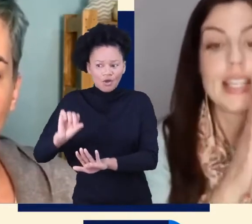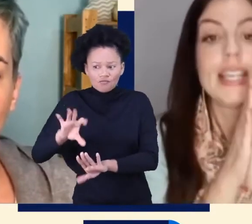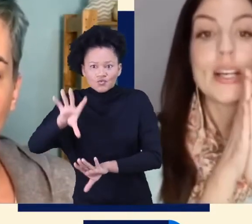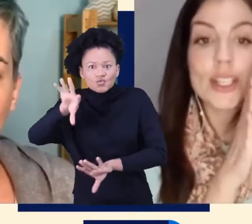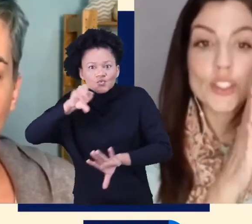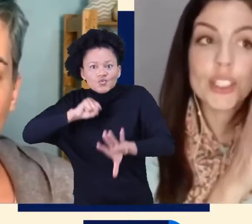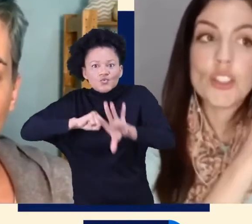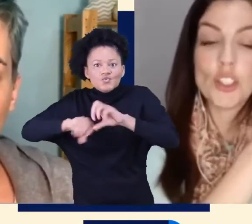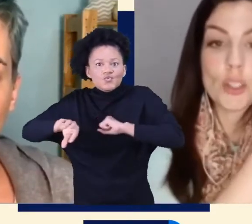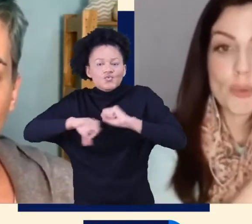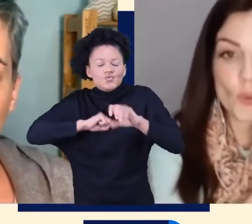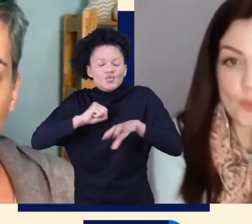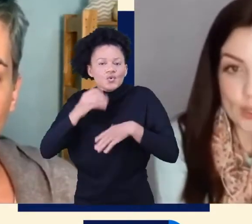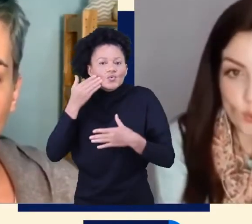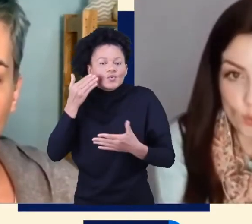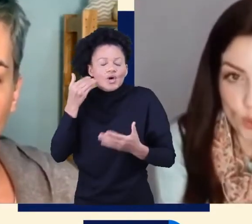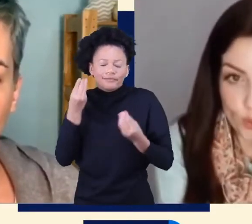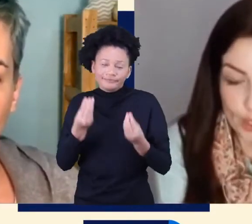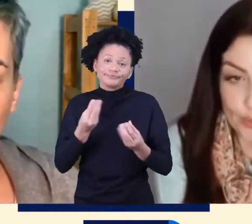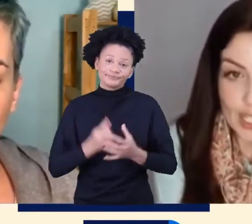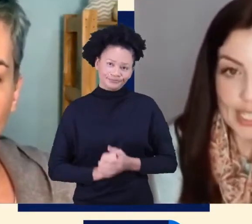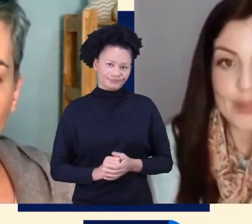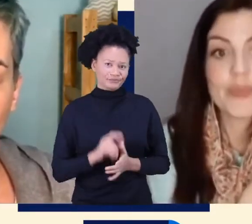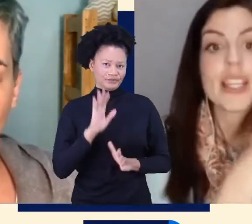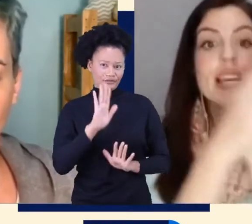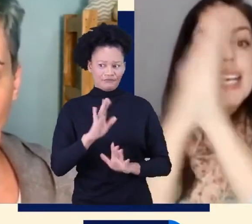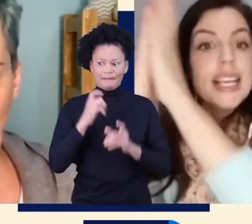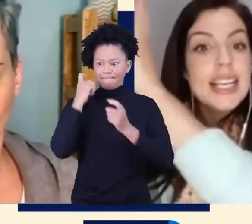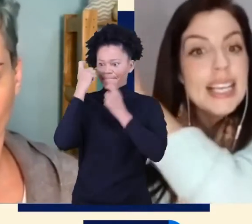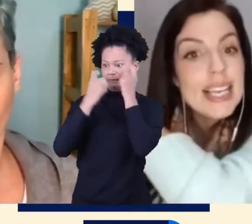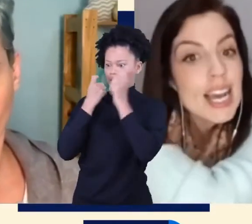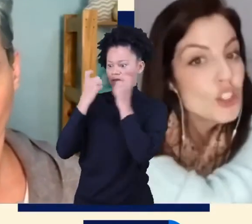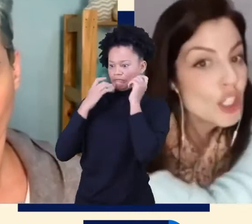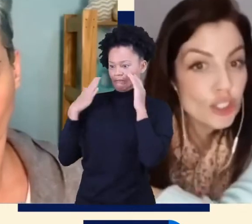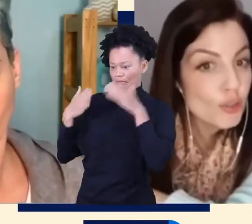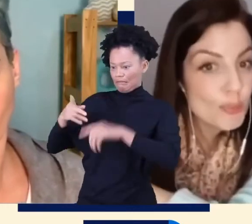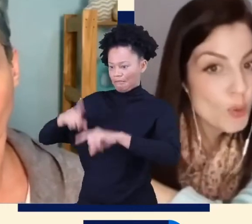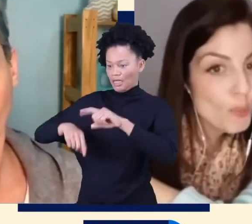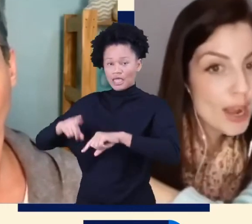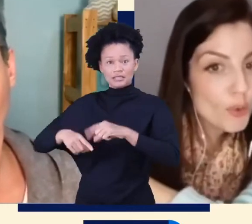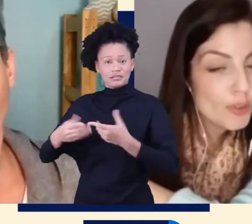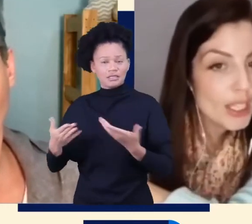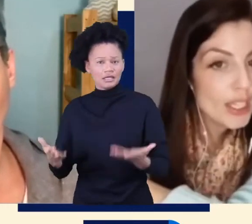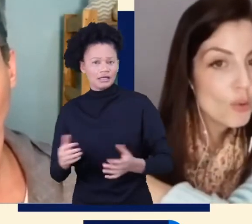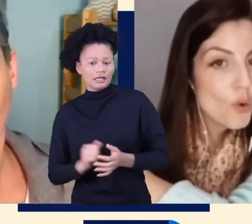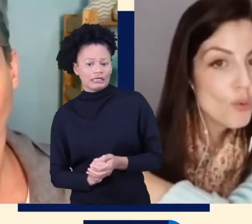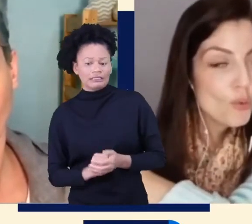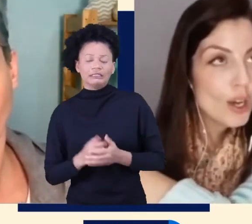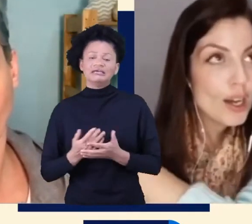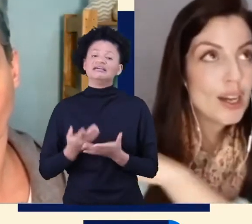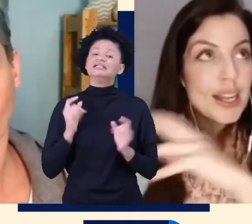olha, não adianta a gente estar preocupado com pornografia e a gente não se preocupar com